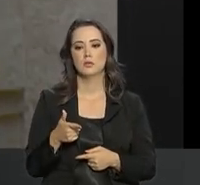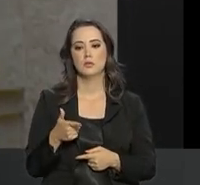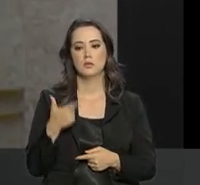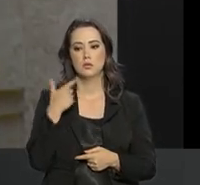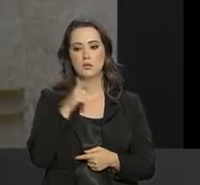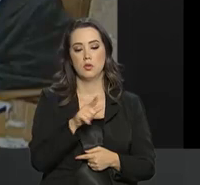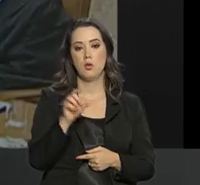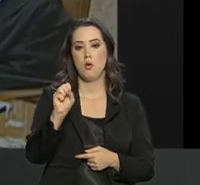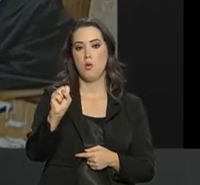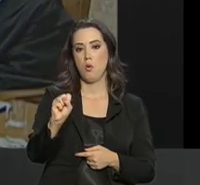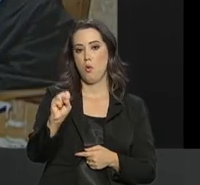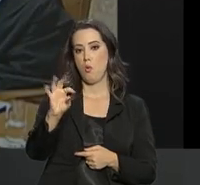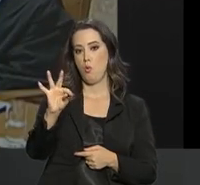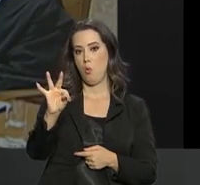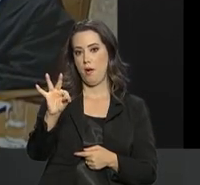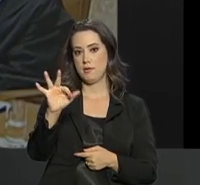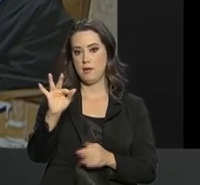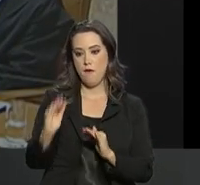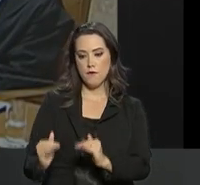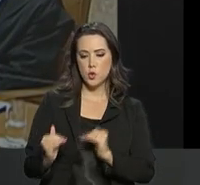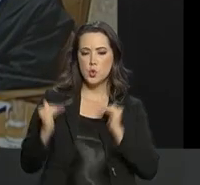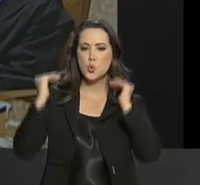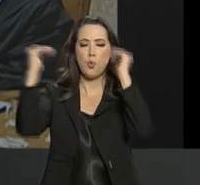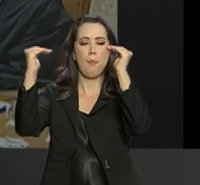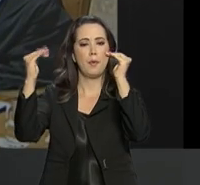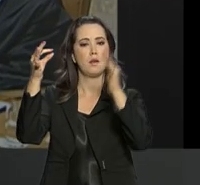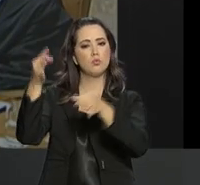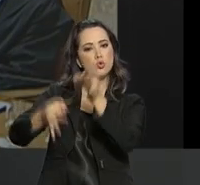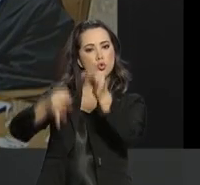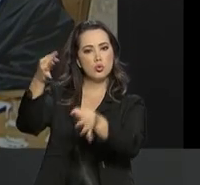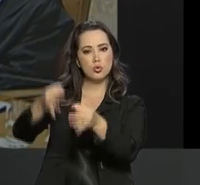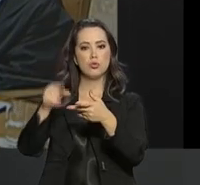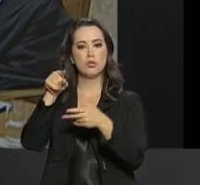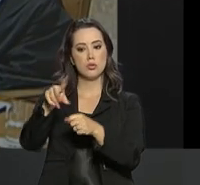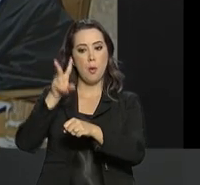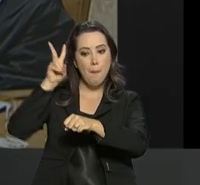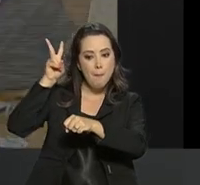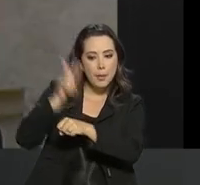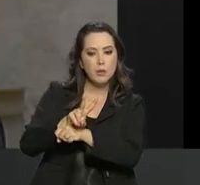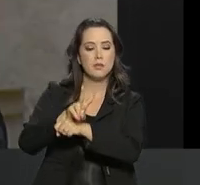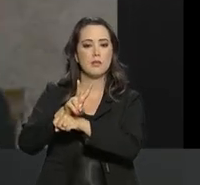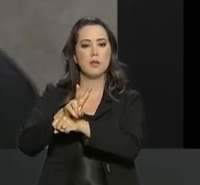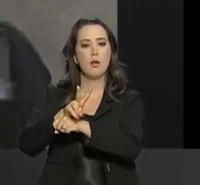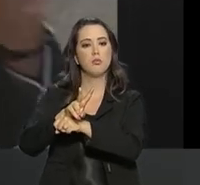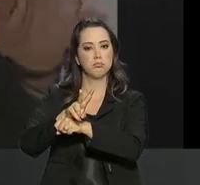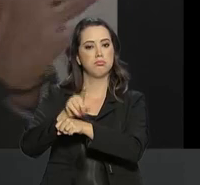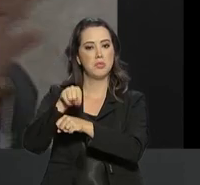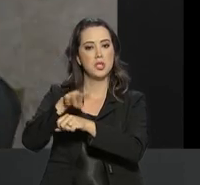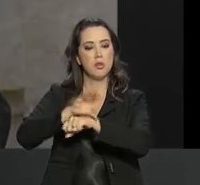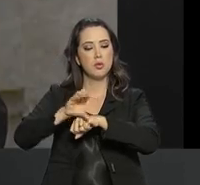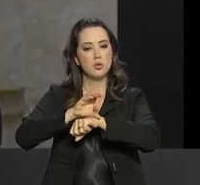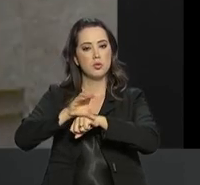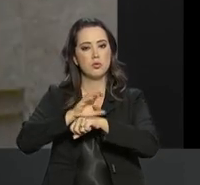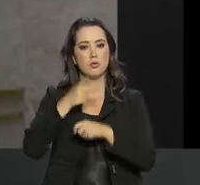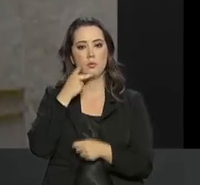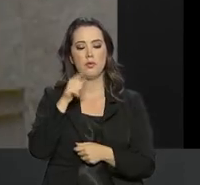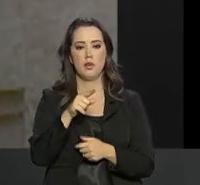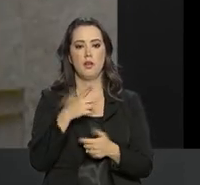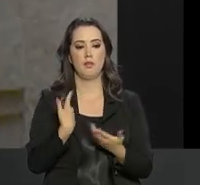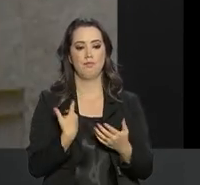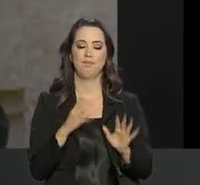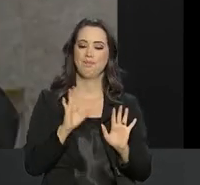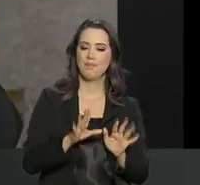o Supremo é o guarda da Constituição, não é? Uma ocasião, neste mesmo plenário, eu tive que dizer, interessante, o Legislativo produz a